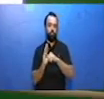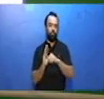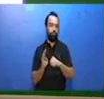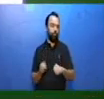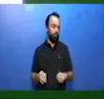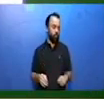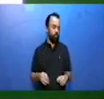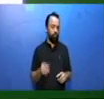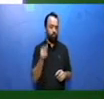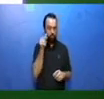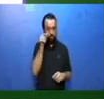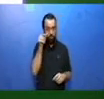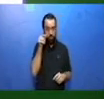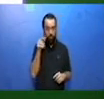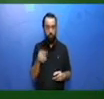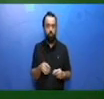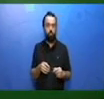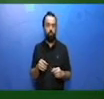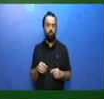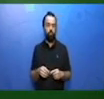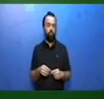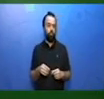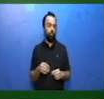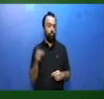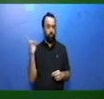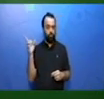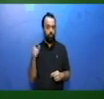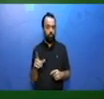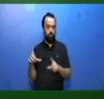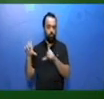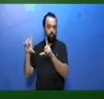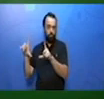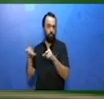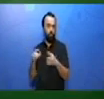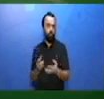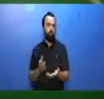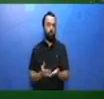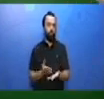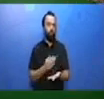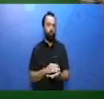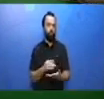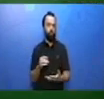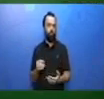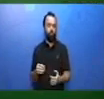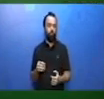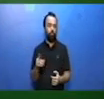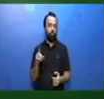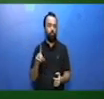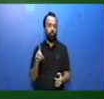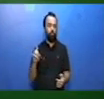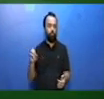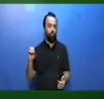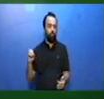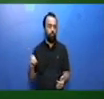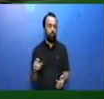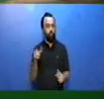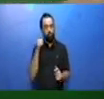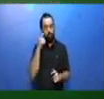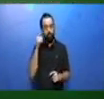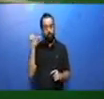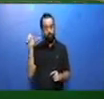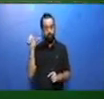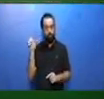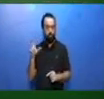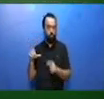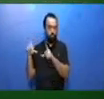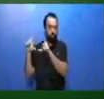imagem. Olha lá na sua apostila, na página 110, olha esta imagem. Lembra